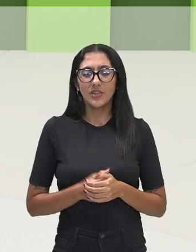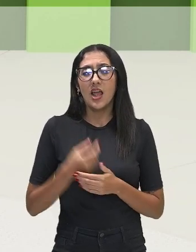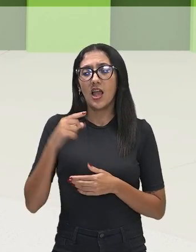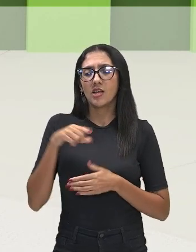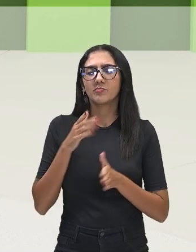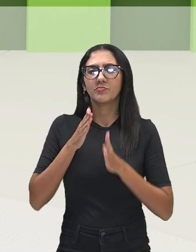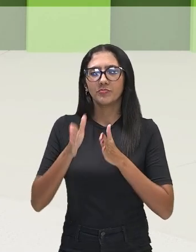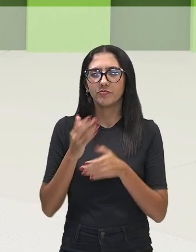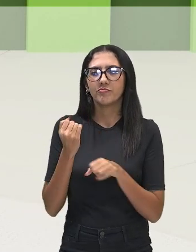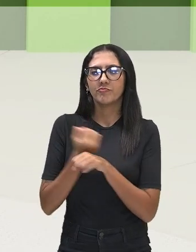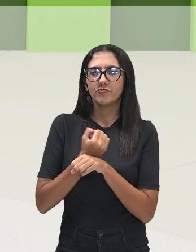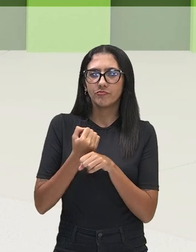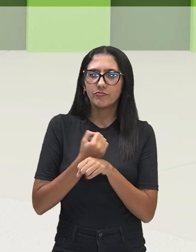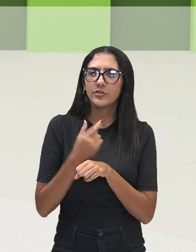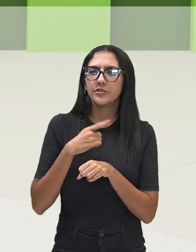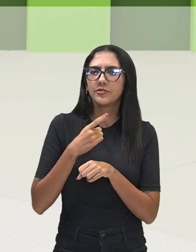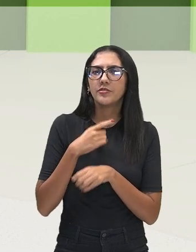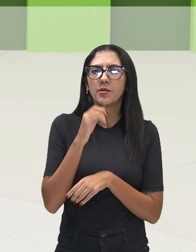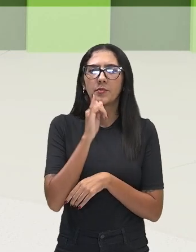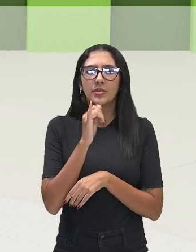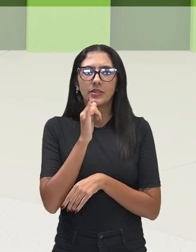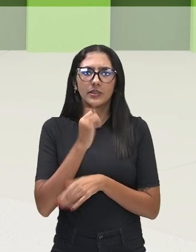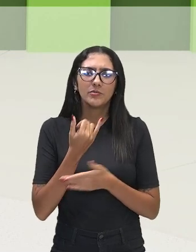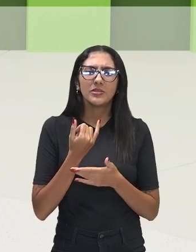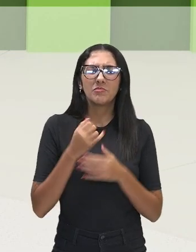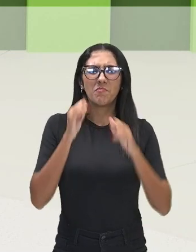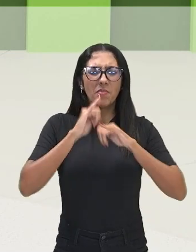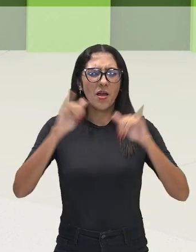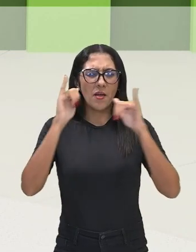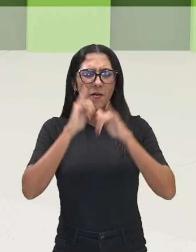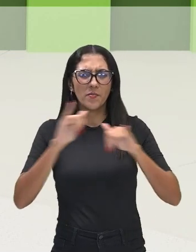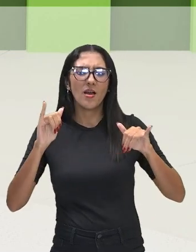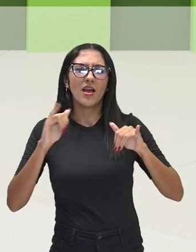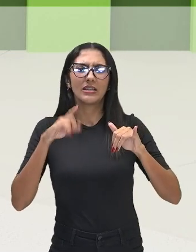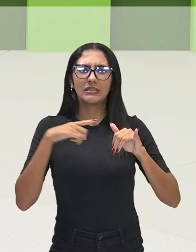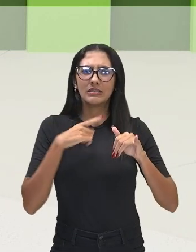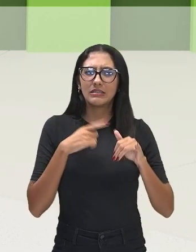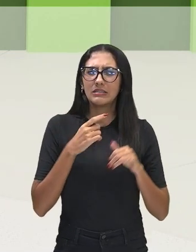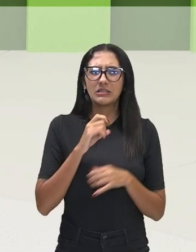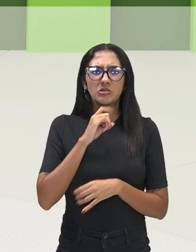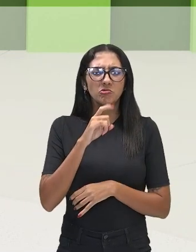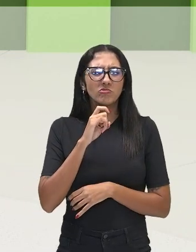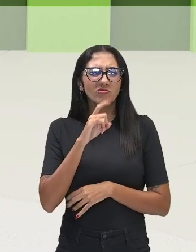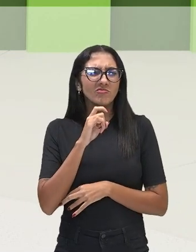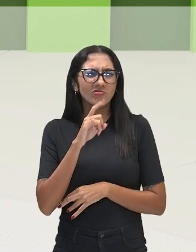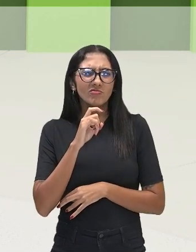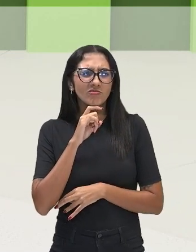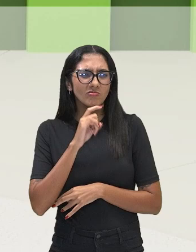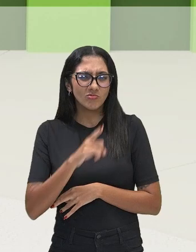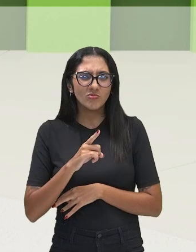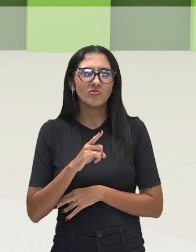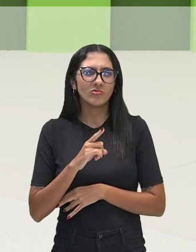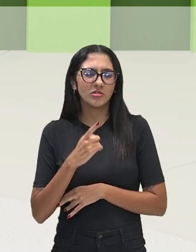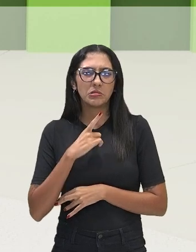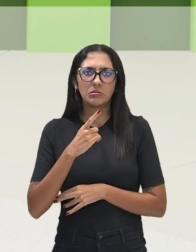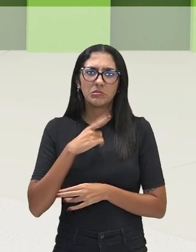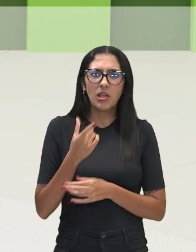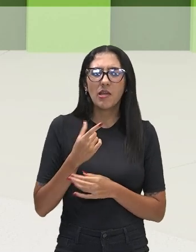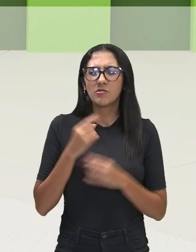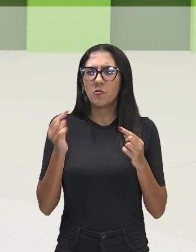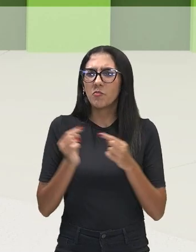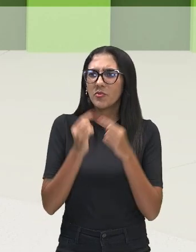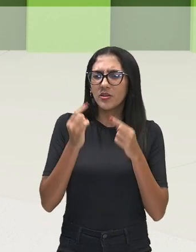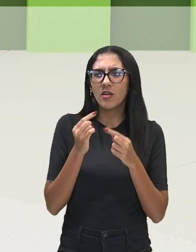né, a difamação de algumas informações que não combatiam com a vacinação, né? As